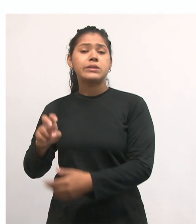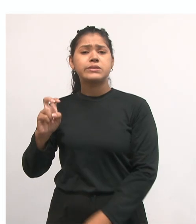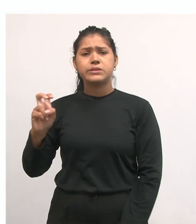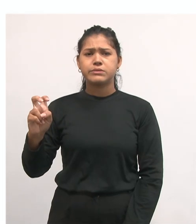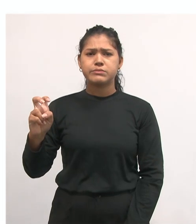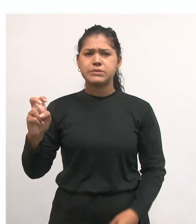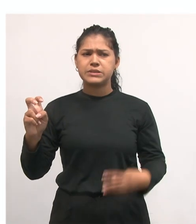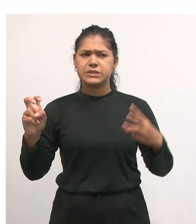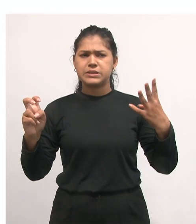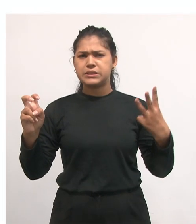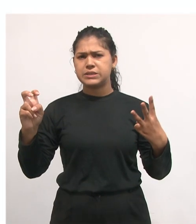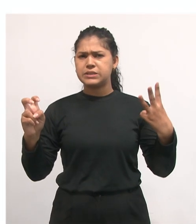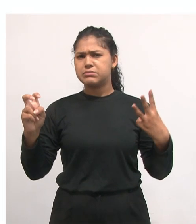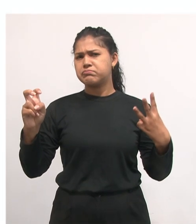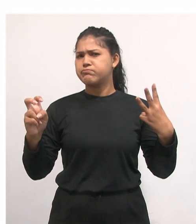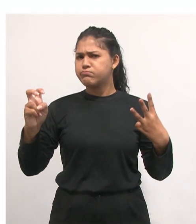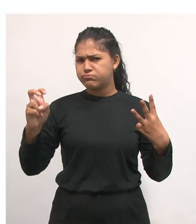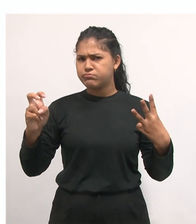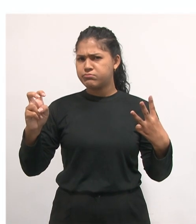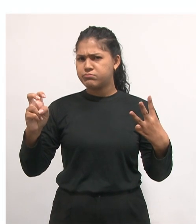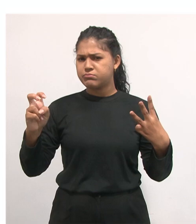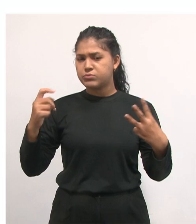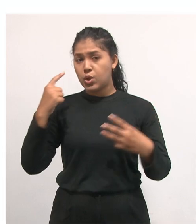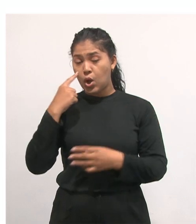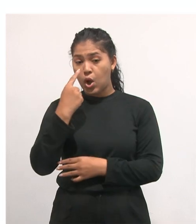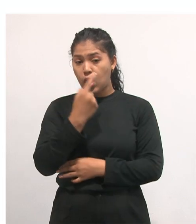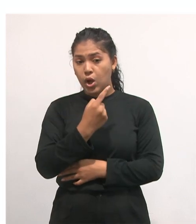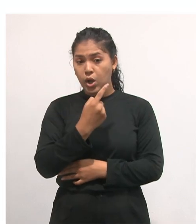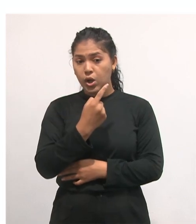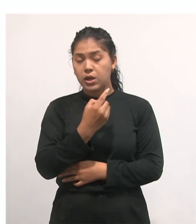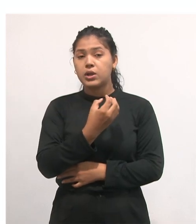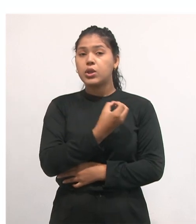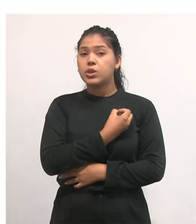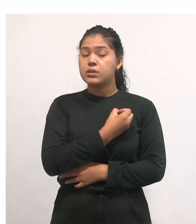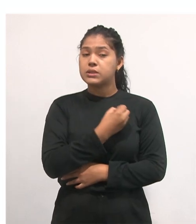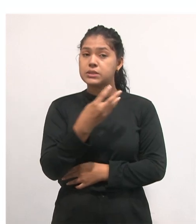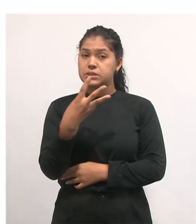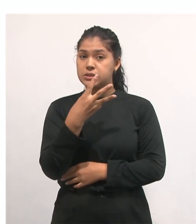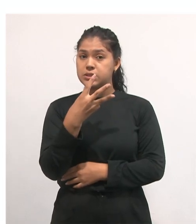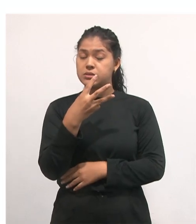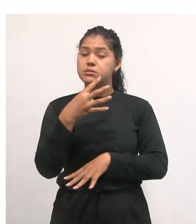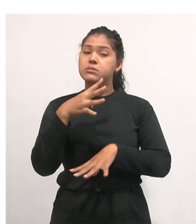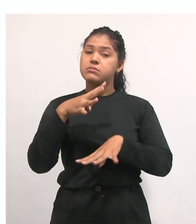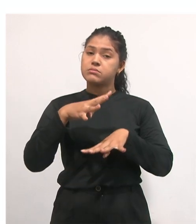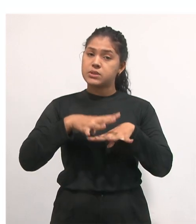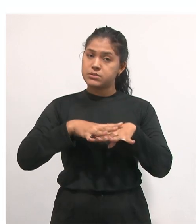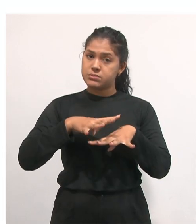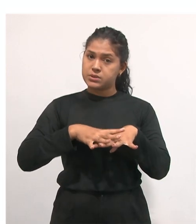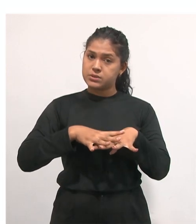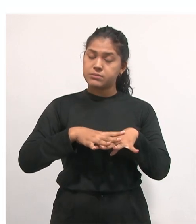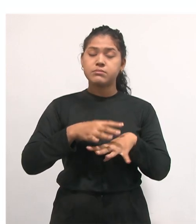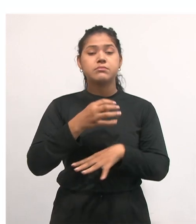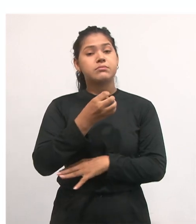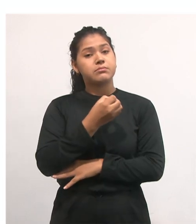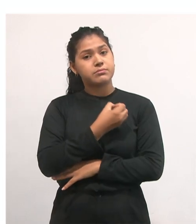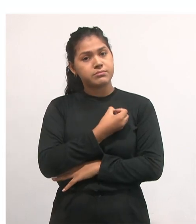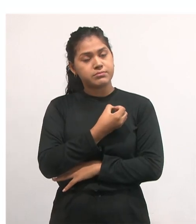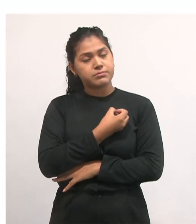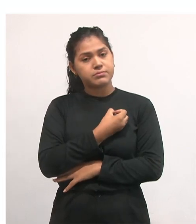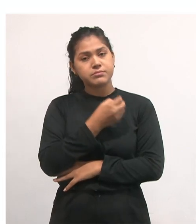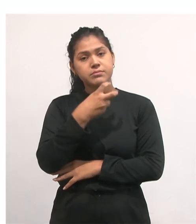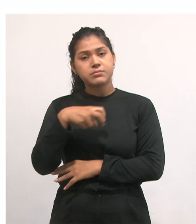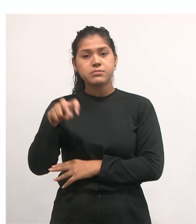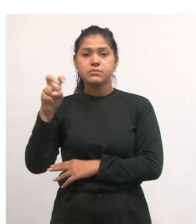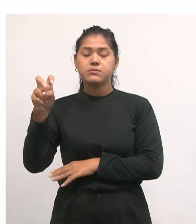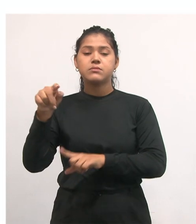Essa informação que estava lá, ela está aqui, ó, 3 em matemática, ok? O 3 está por aqui assim, a